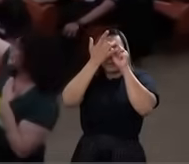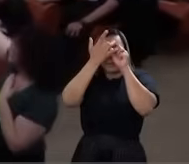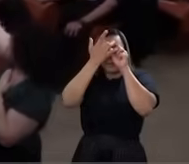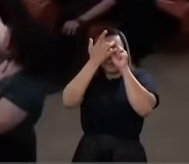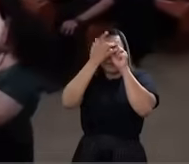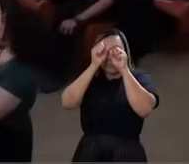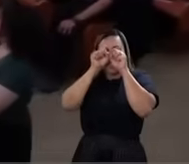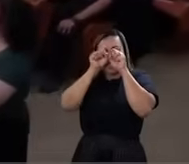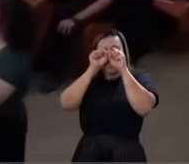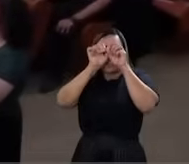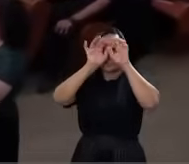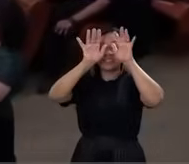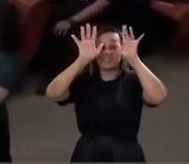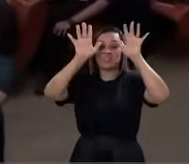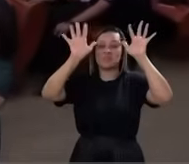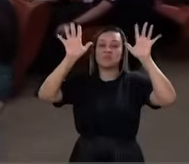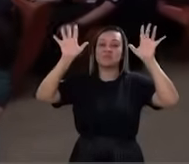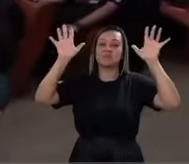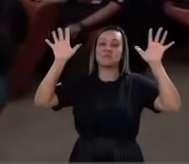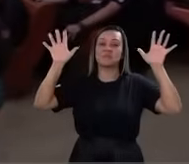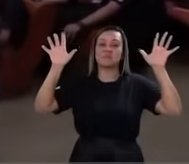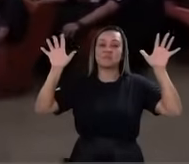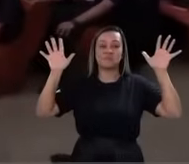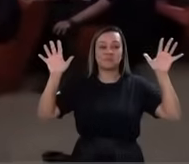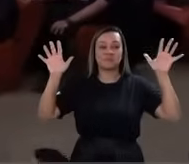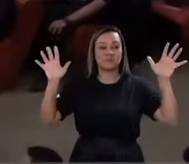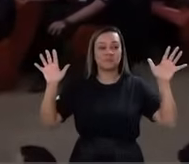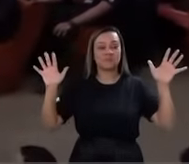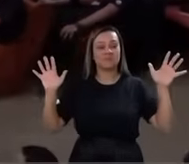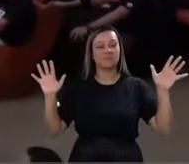Jesus me tocou,